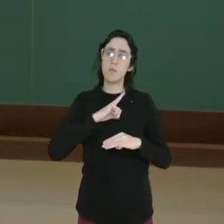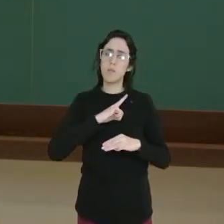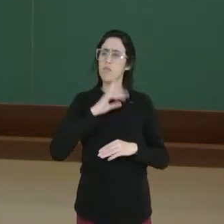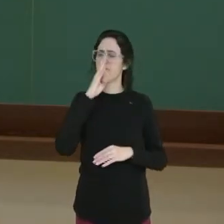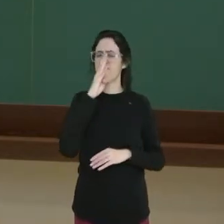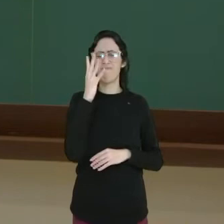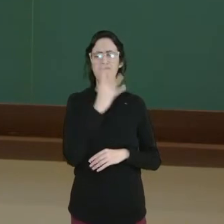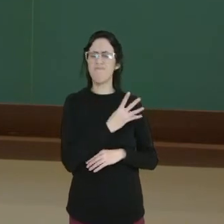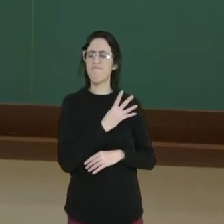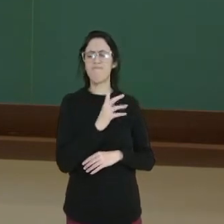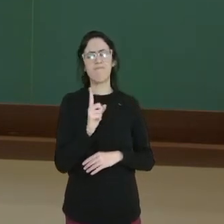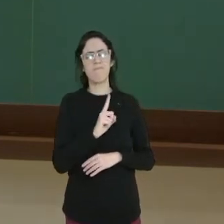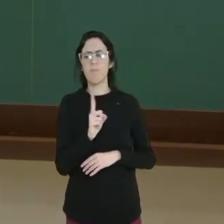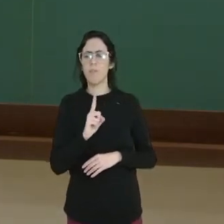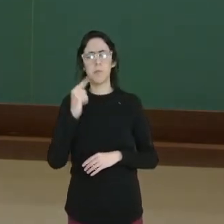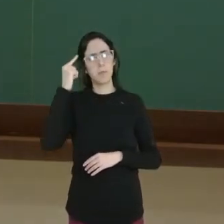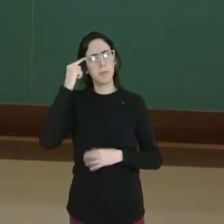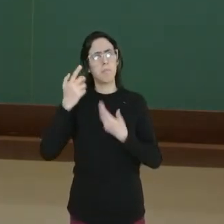contexto e